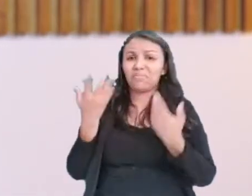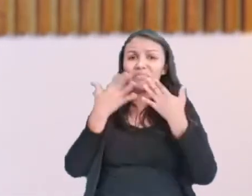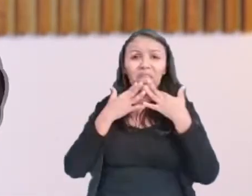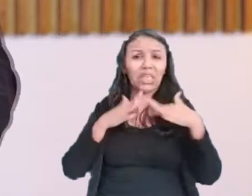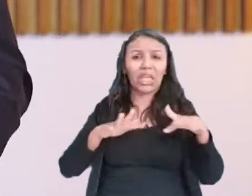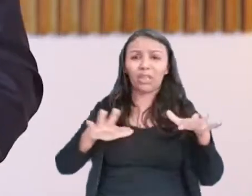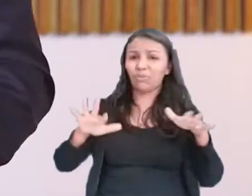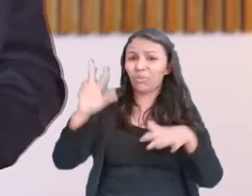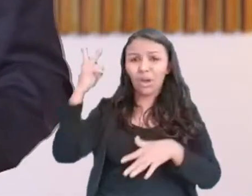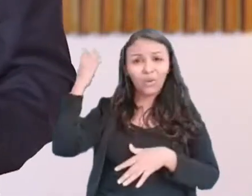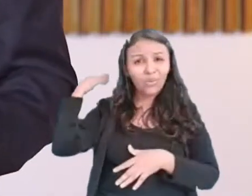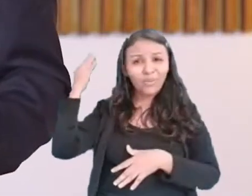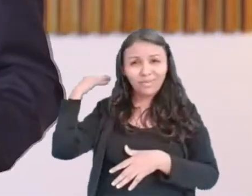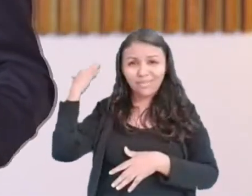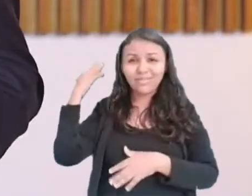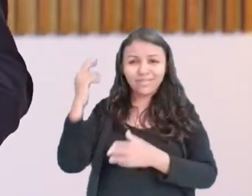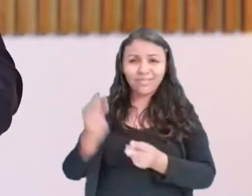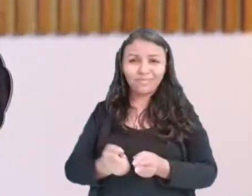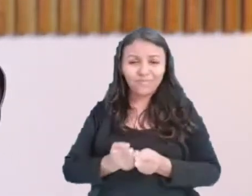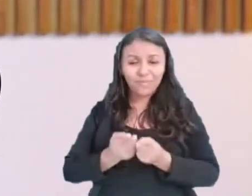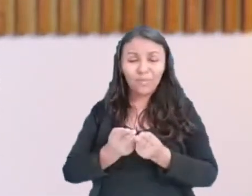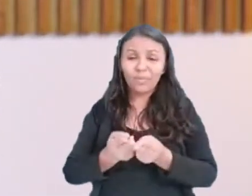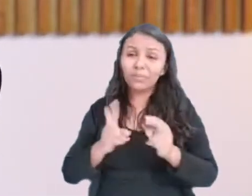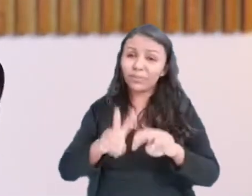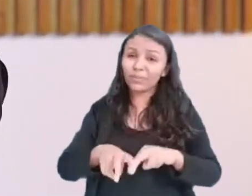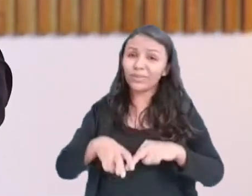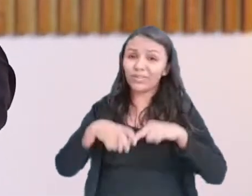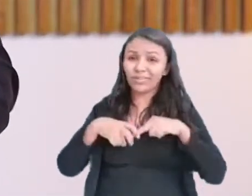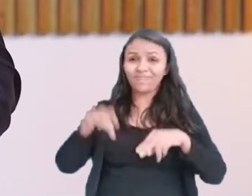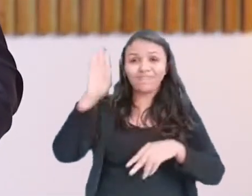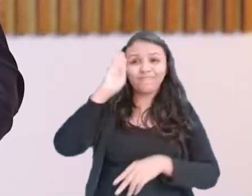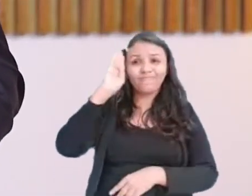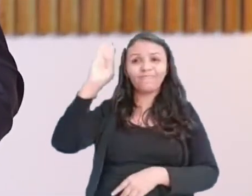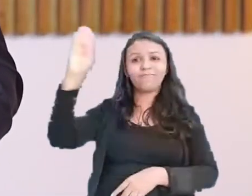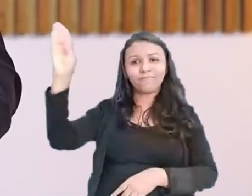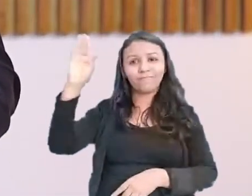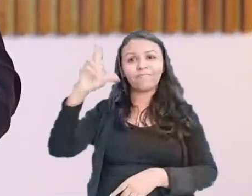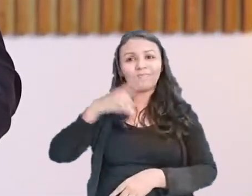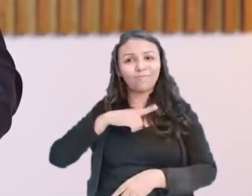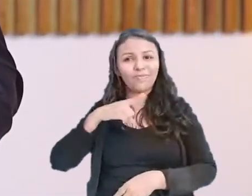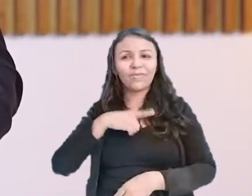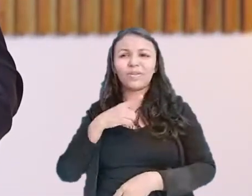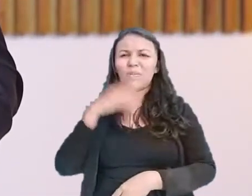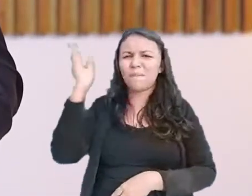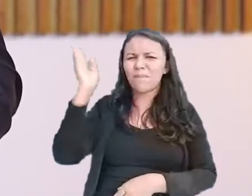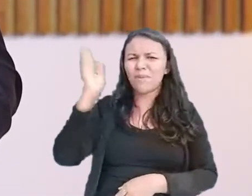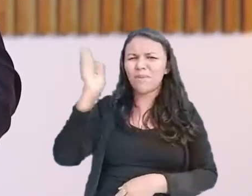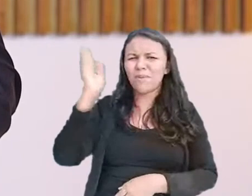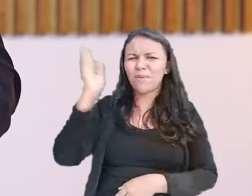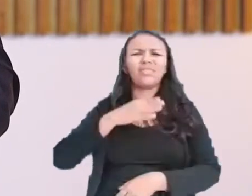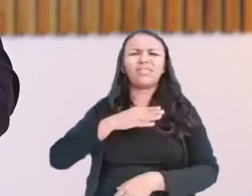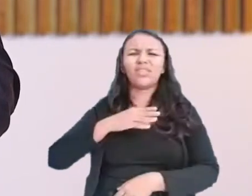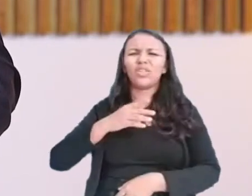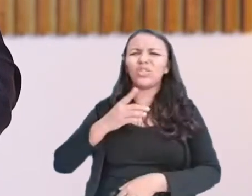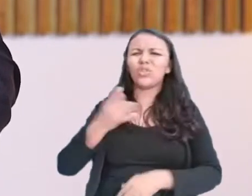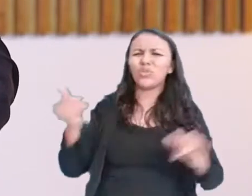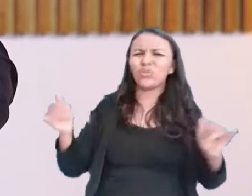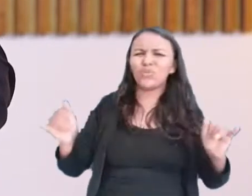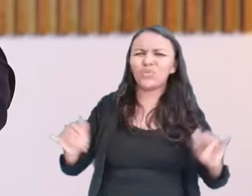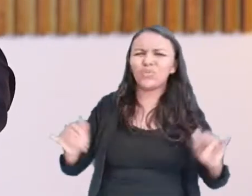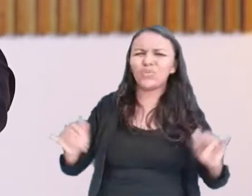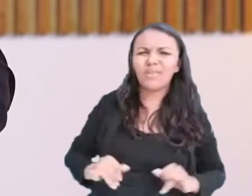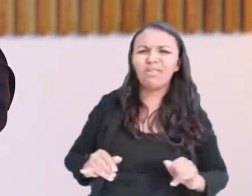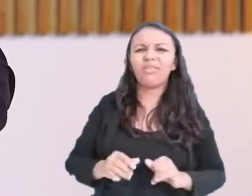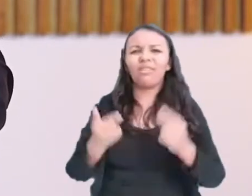E esse foi um dos fatores principais que trouxe corrupção, miséria, que trouxe uma avalanche